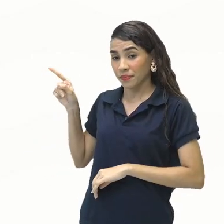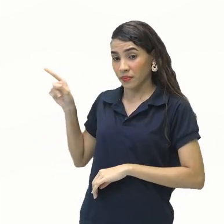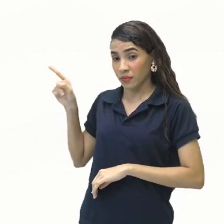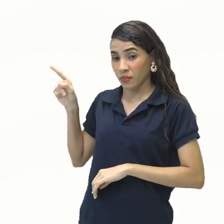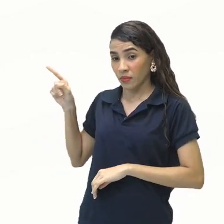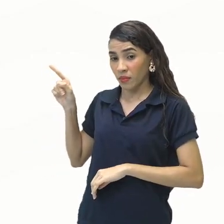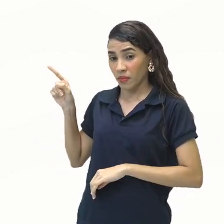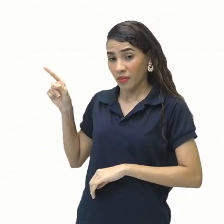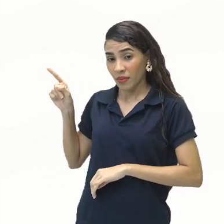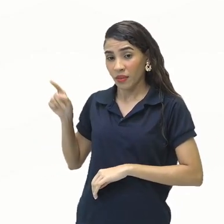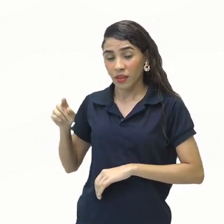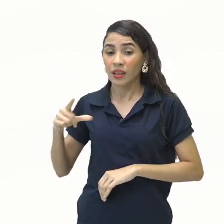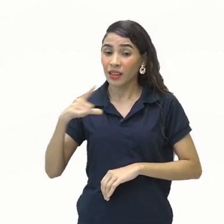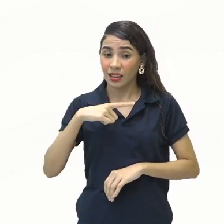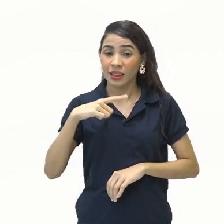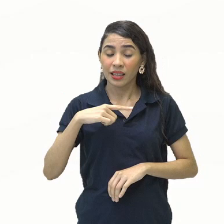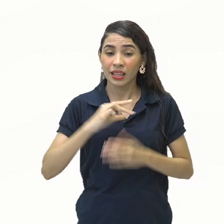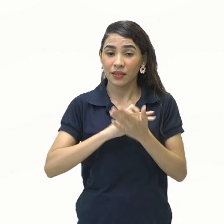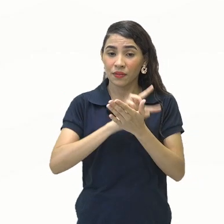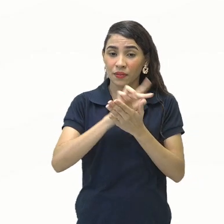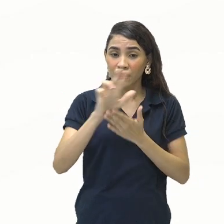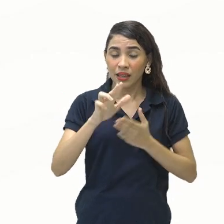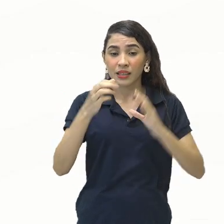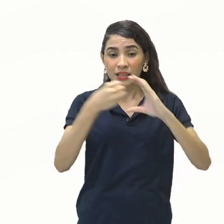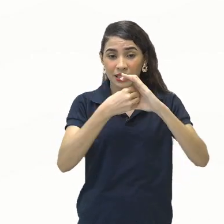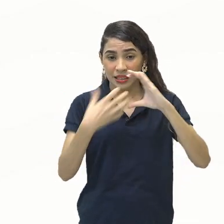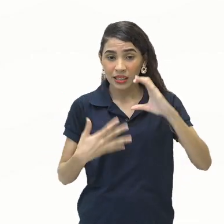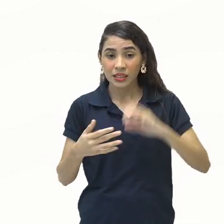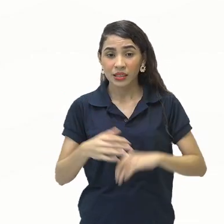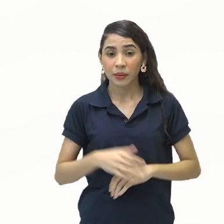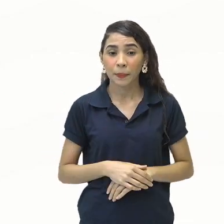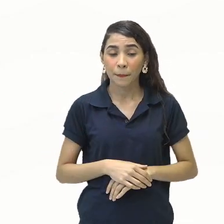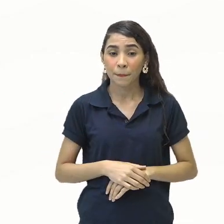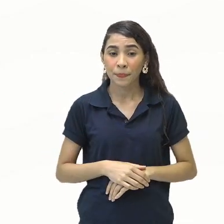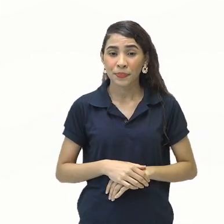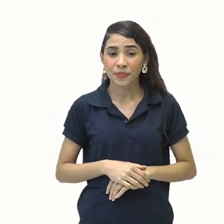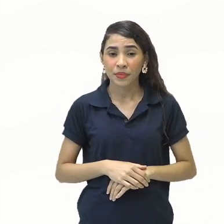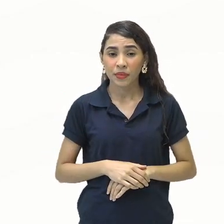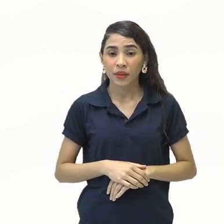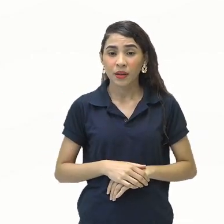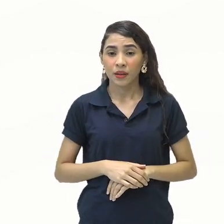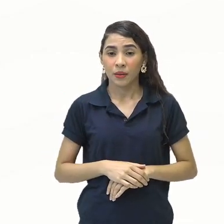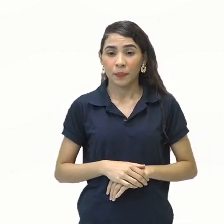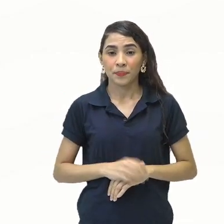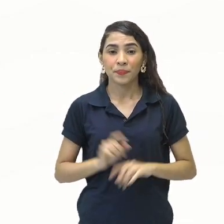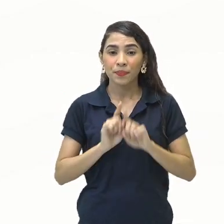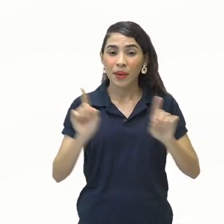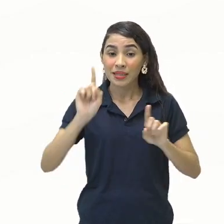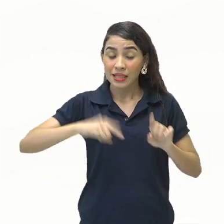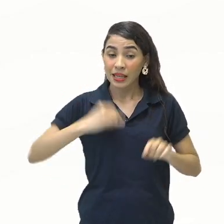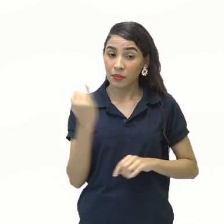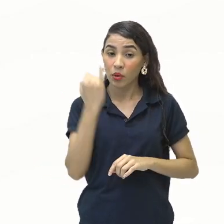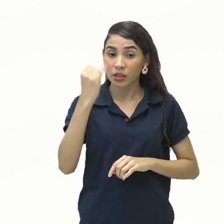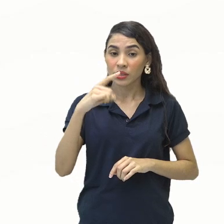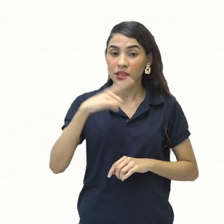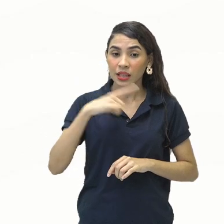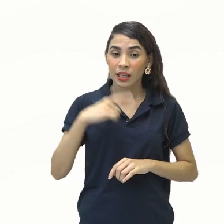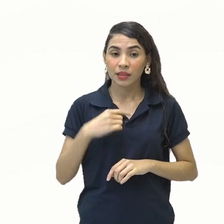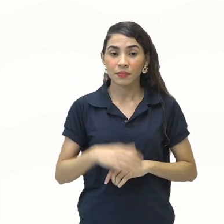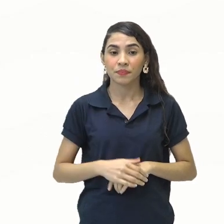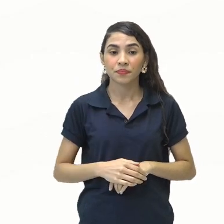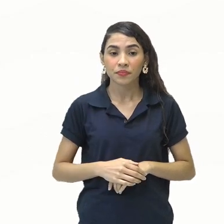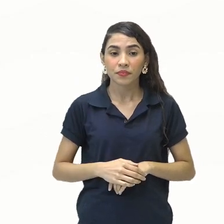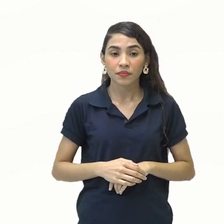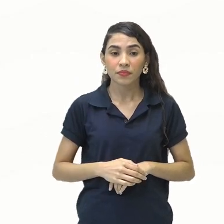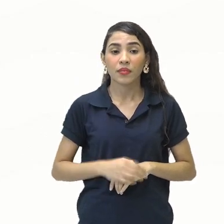Claro, você vai ver várias propriedades dos compostos orgânicos, mas aqui é importante a gente ver que nós temos o nitrogênio. Professor,